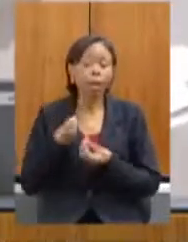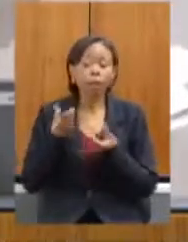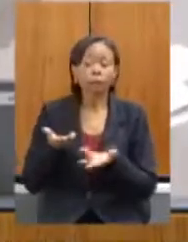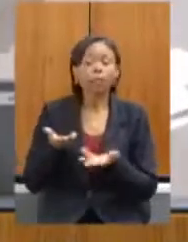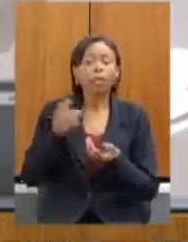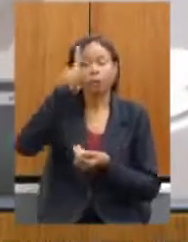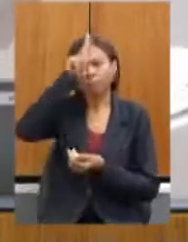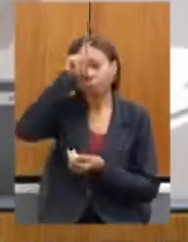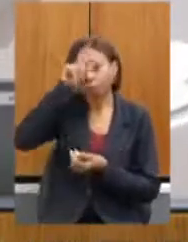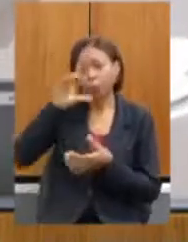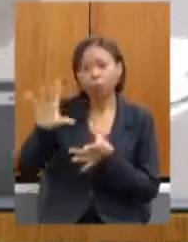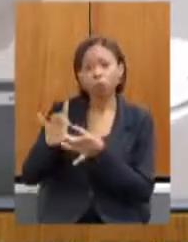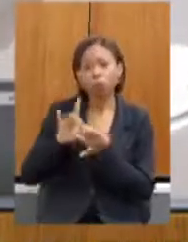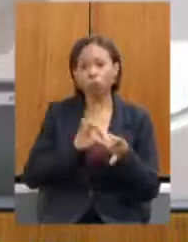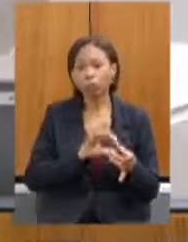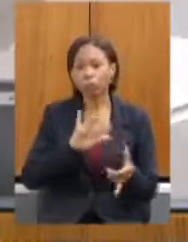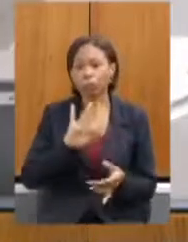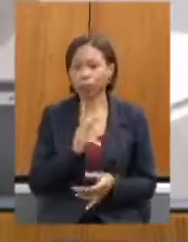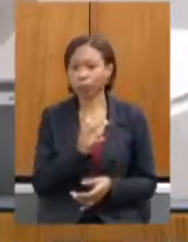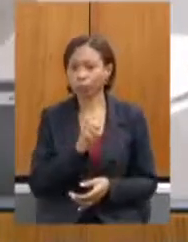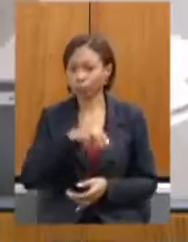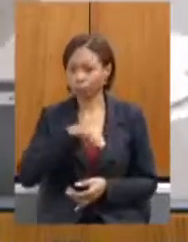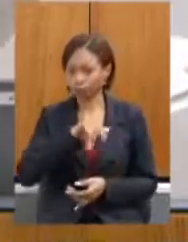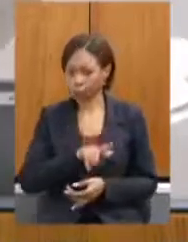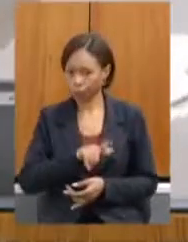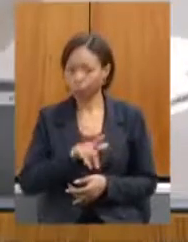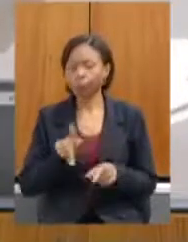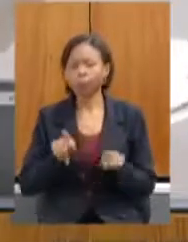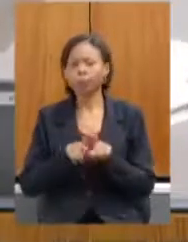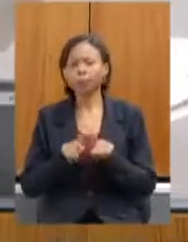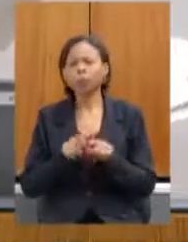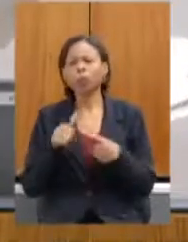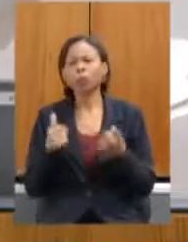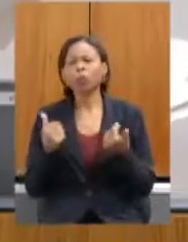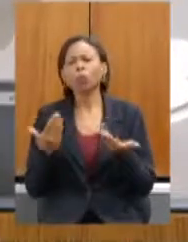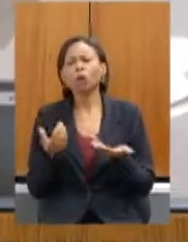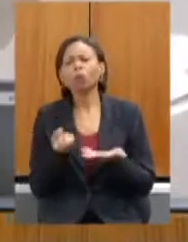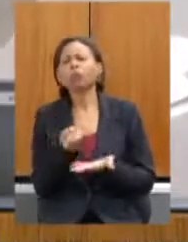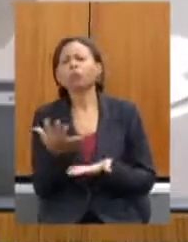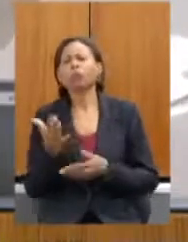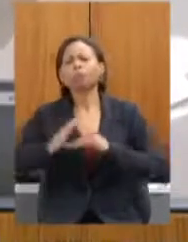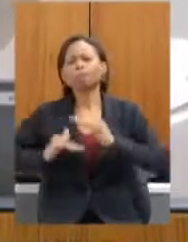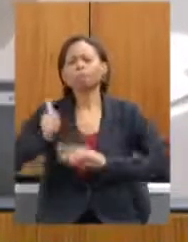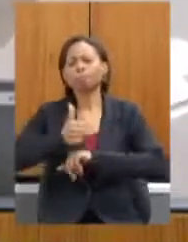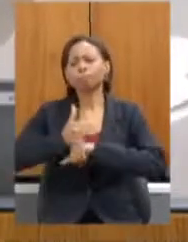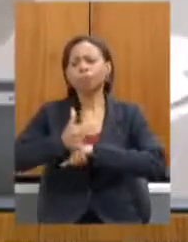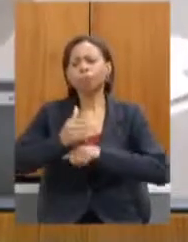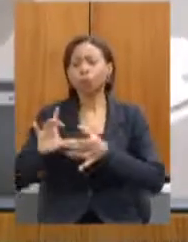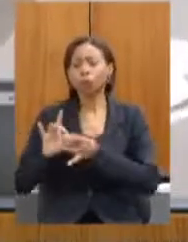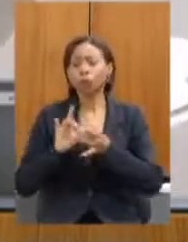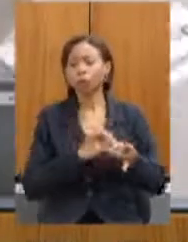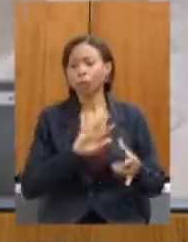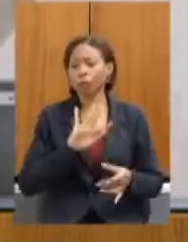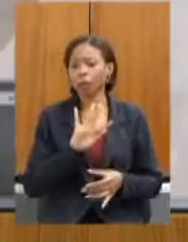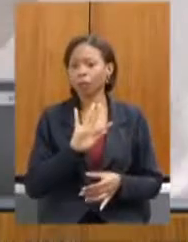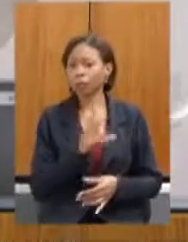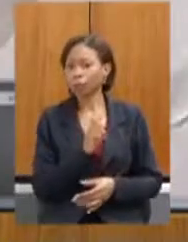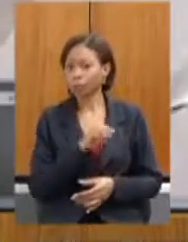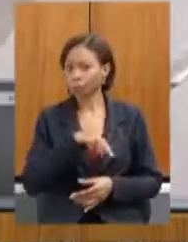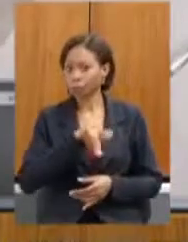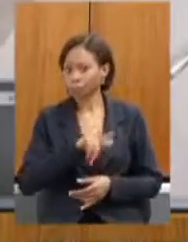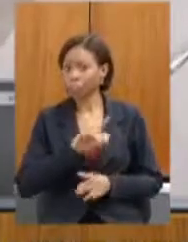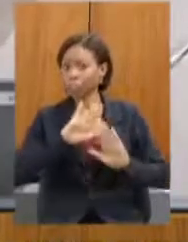vinculados a fhemig e a quantidade de profissionais de saúde vinculados a fhemig que já foram testados